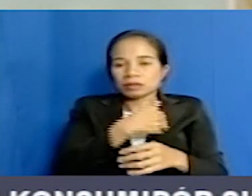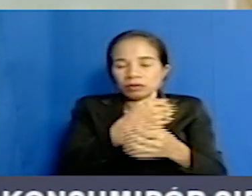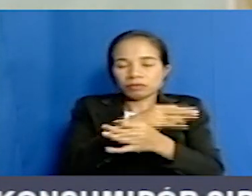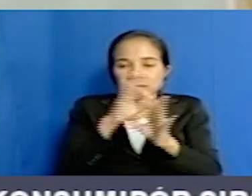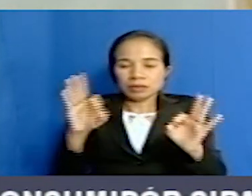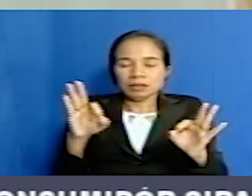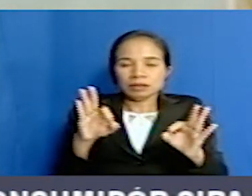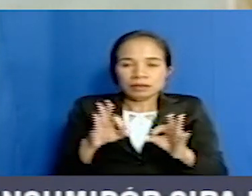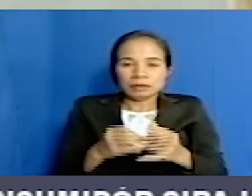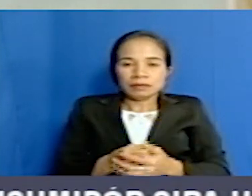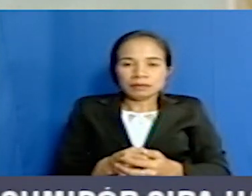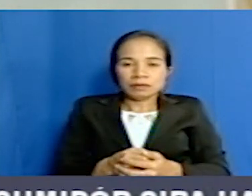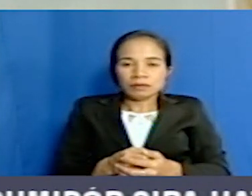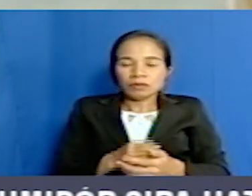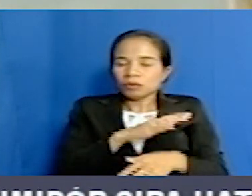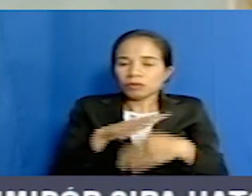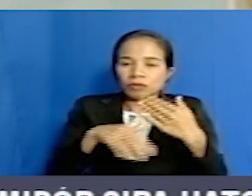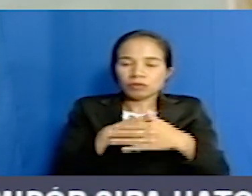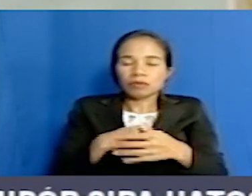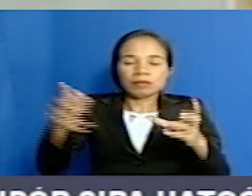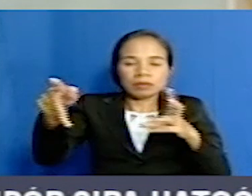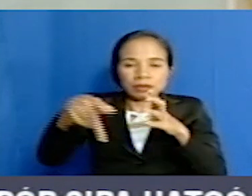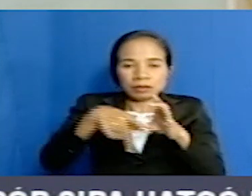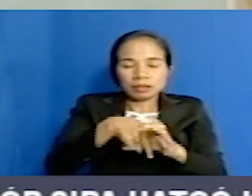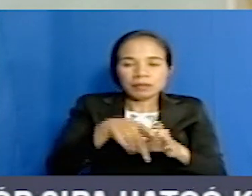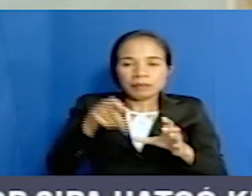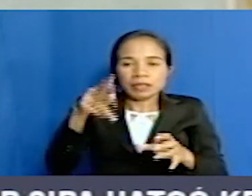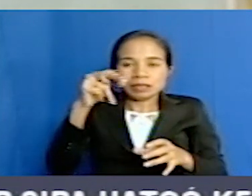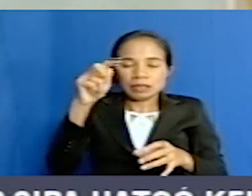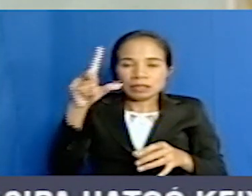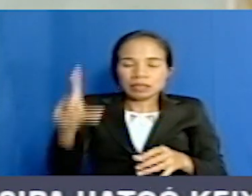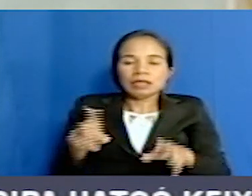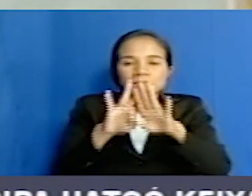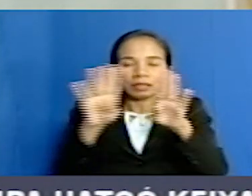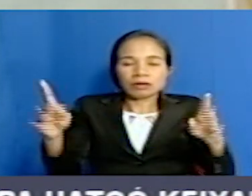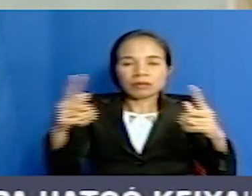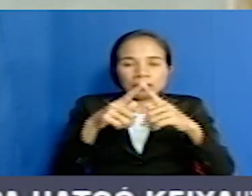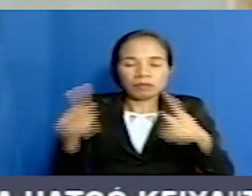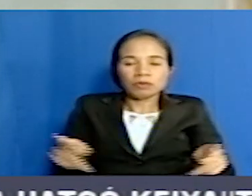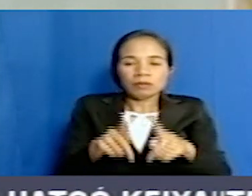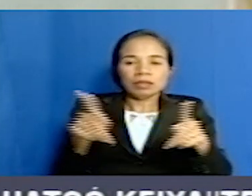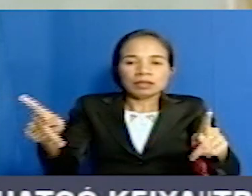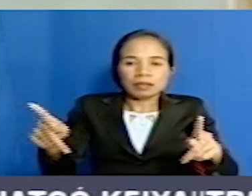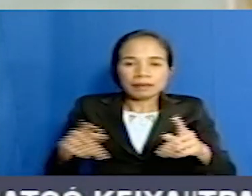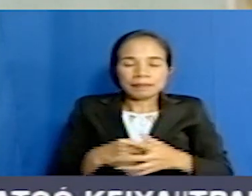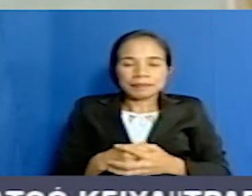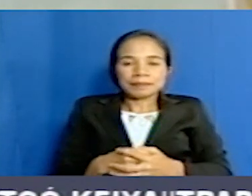cremata outro acompanha pentel transparência ba pública